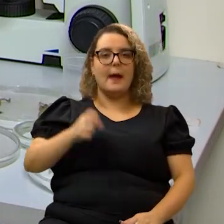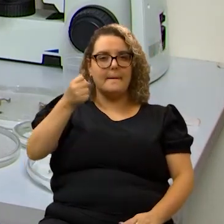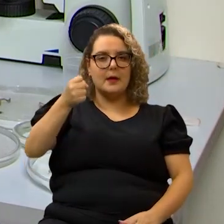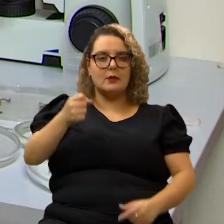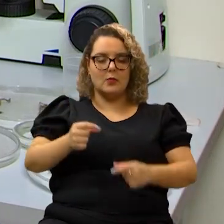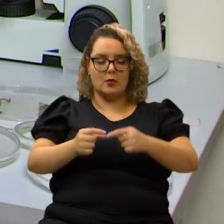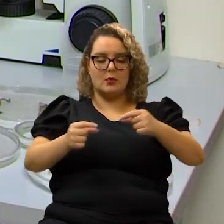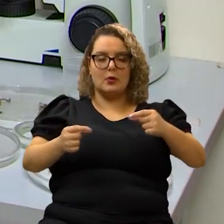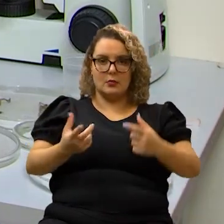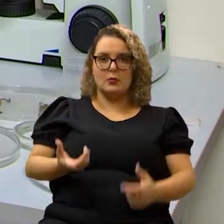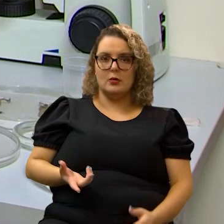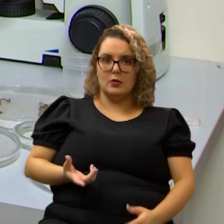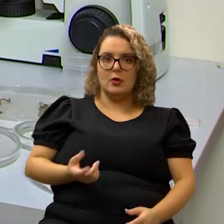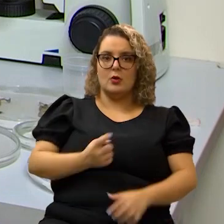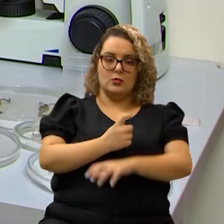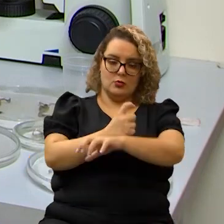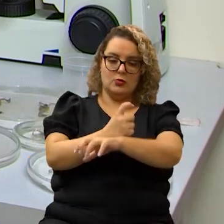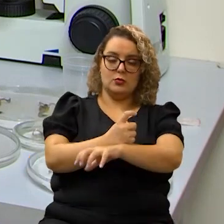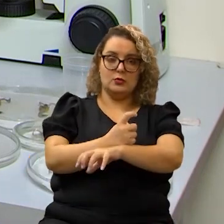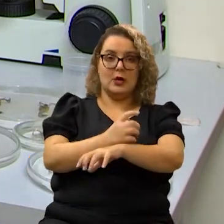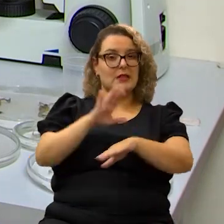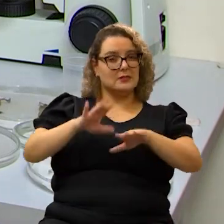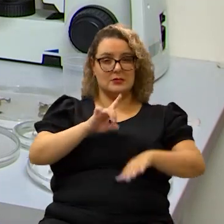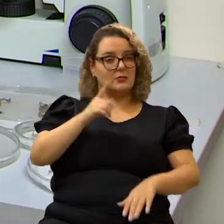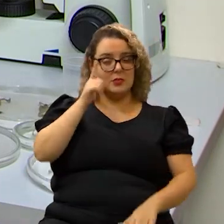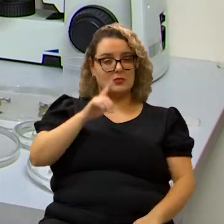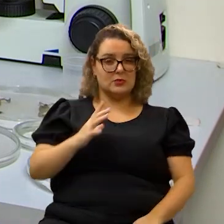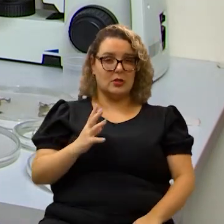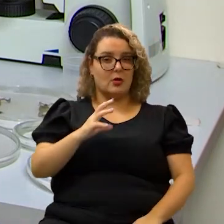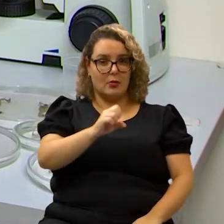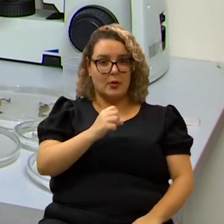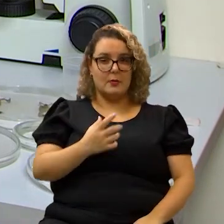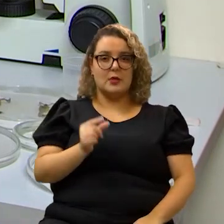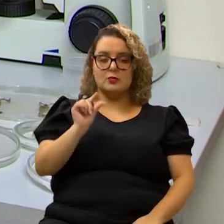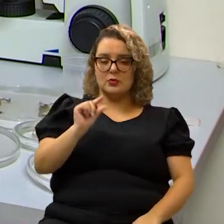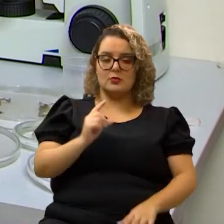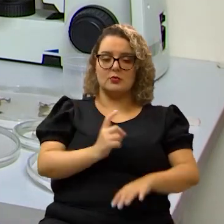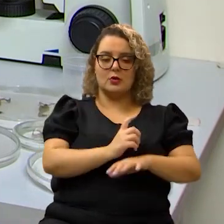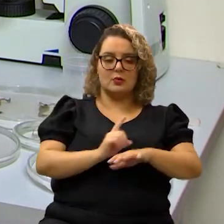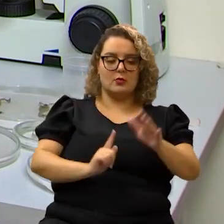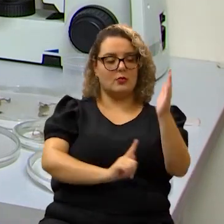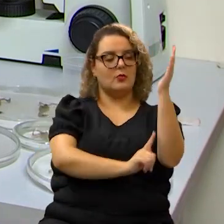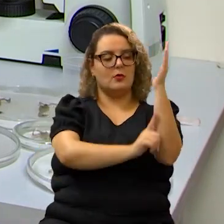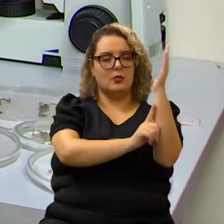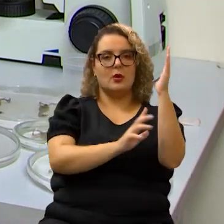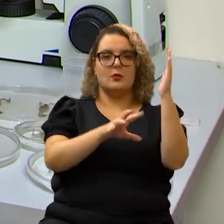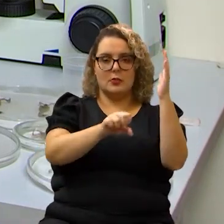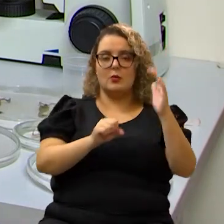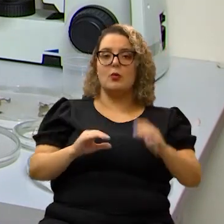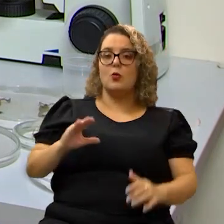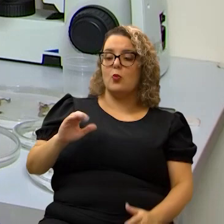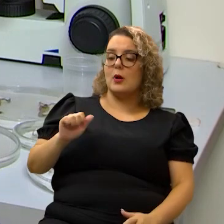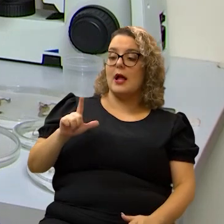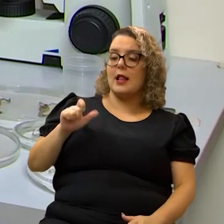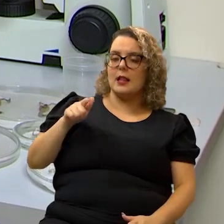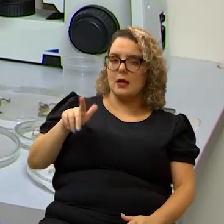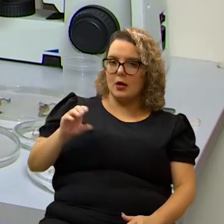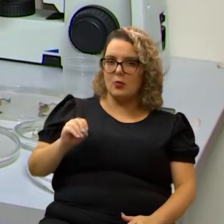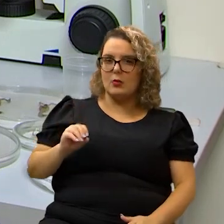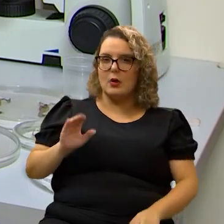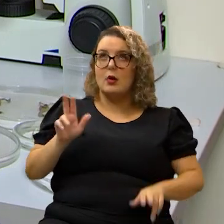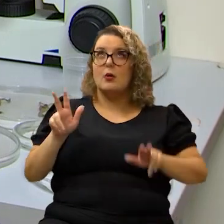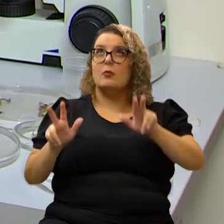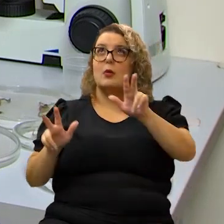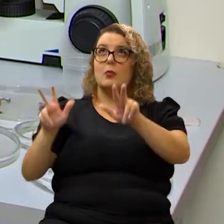gente normalmente em casa, muito grande, provavelmente ela não vai conseguir comer, mas os filhotes ela come. A gente tem aqueles que o pessoal chama popularmente